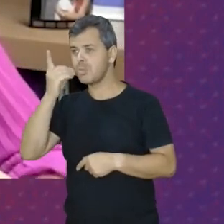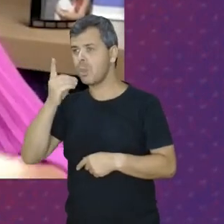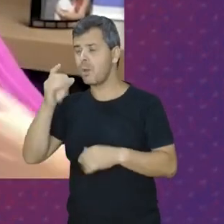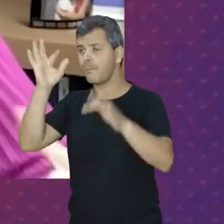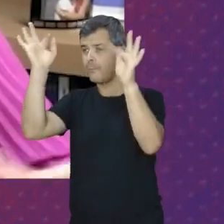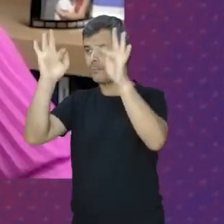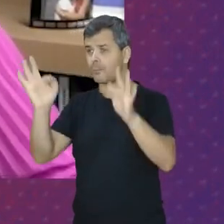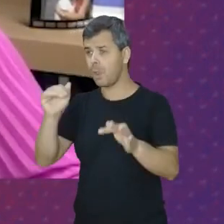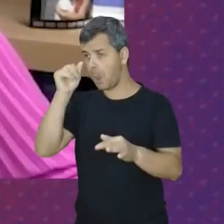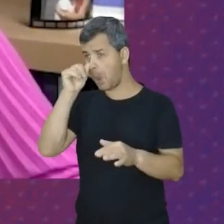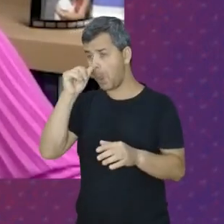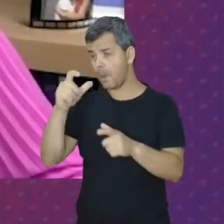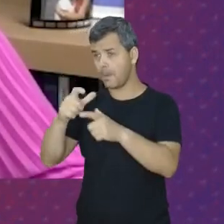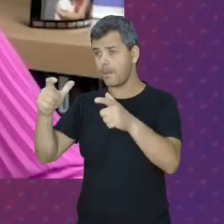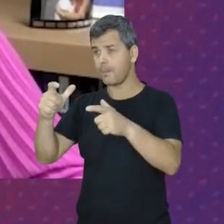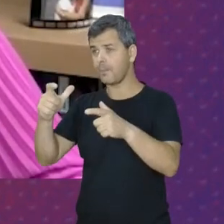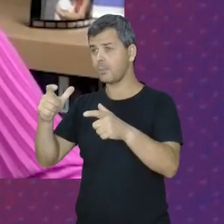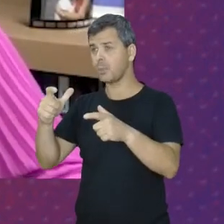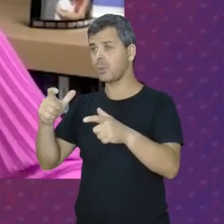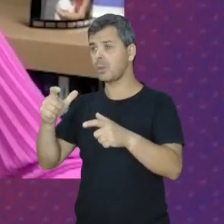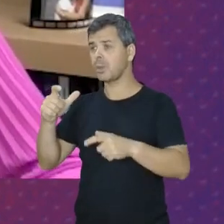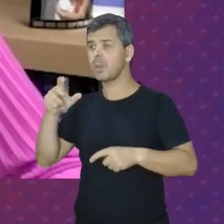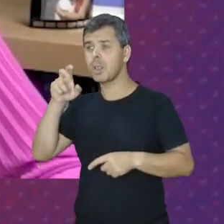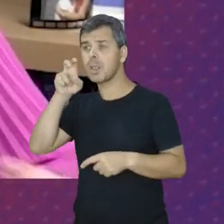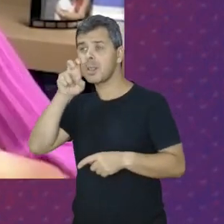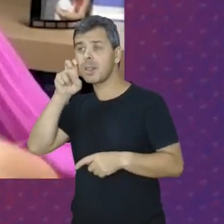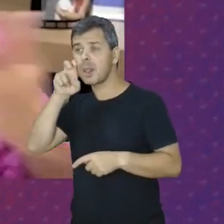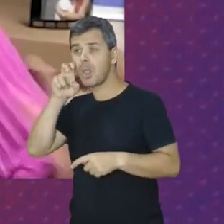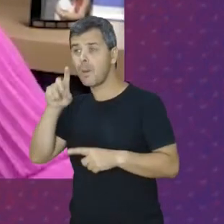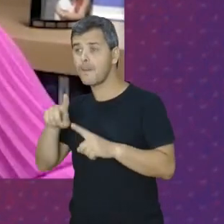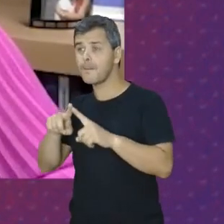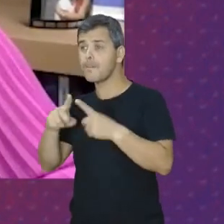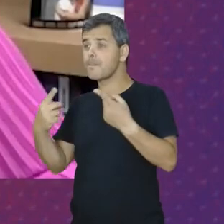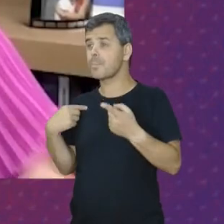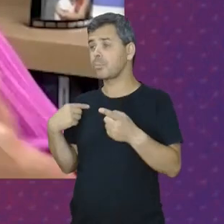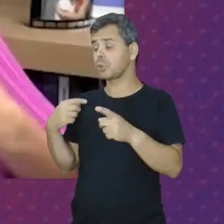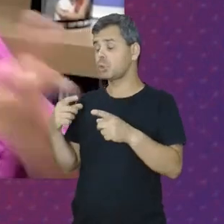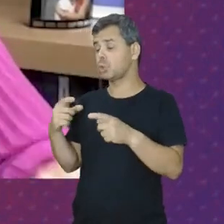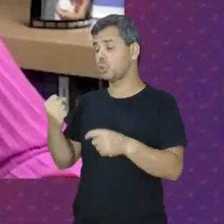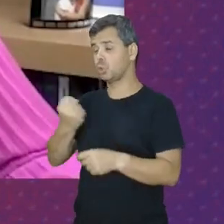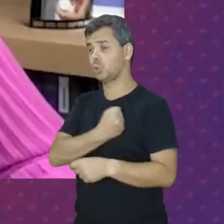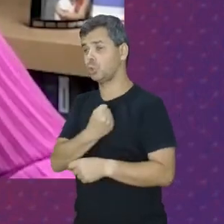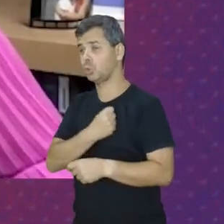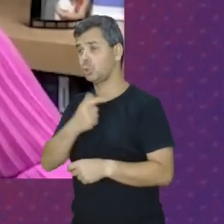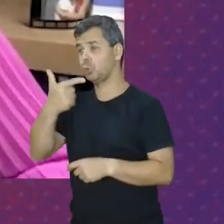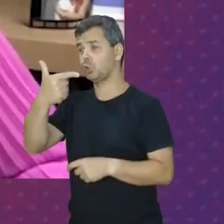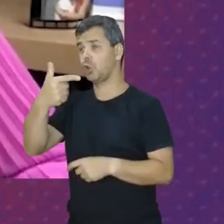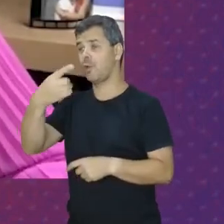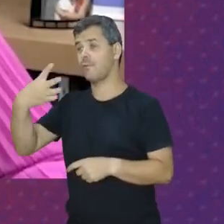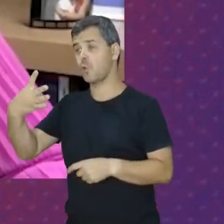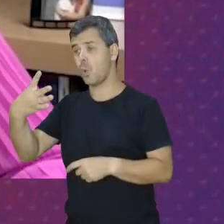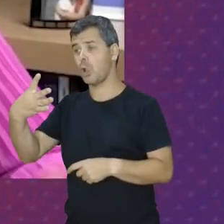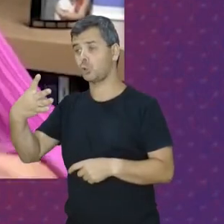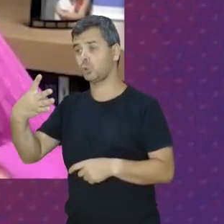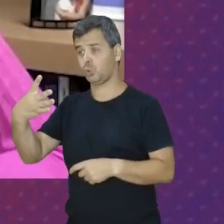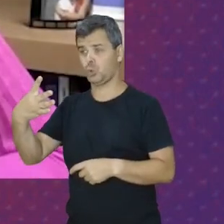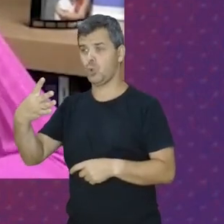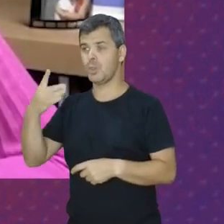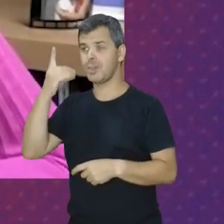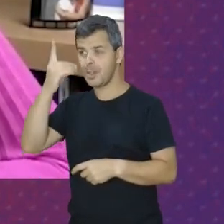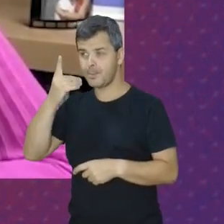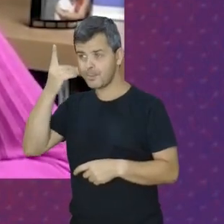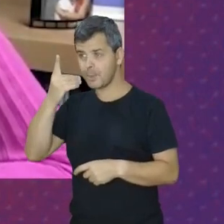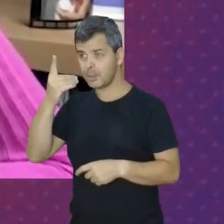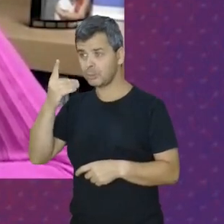felizes por sermos a maior bancada da legislatura, mas somos um total de 24 parlamentares e